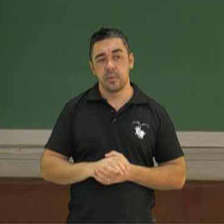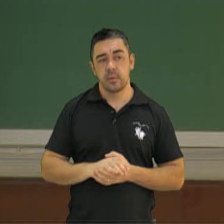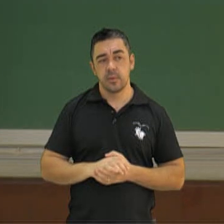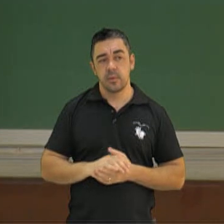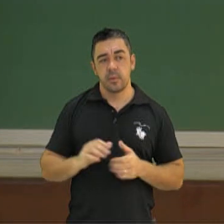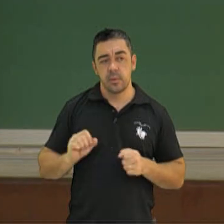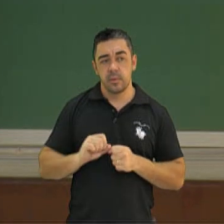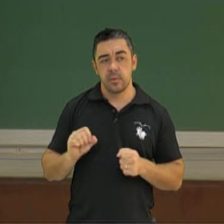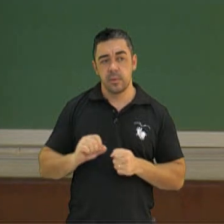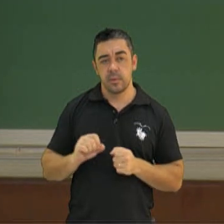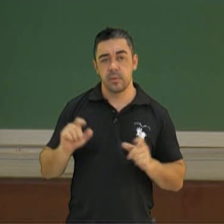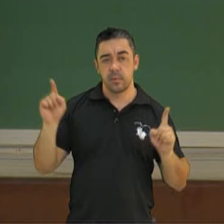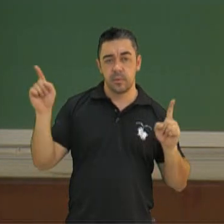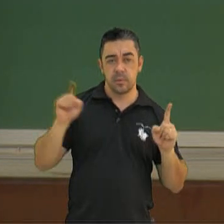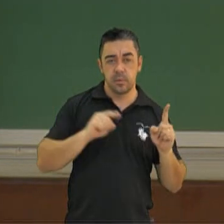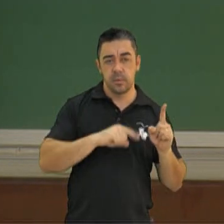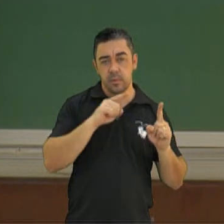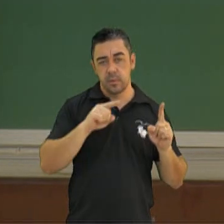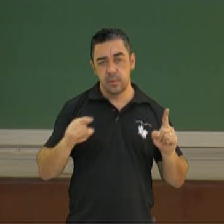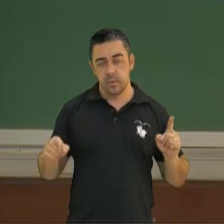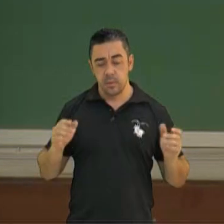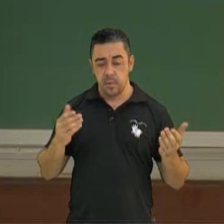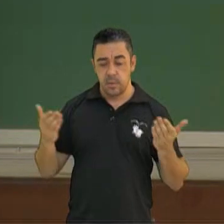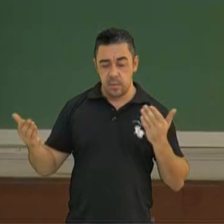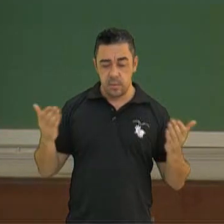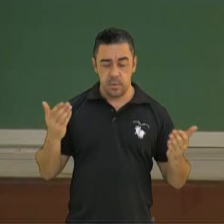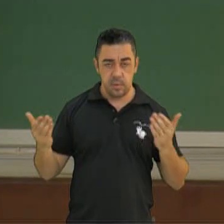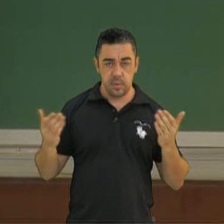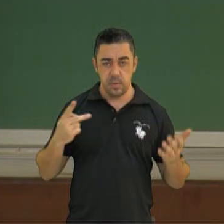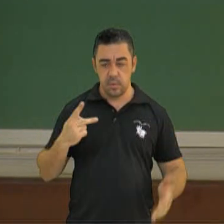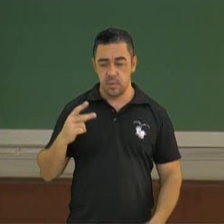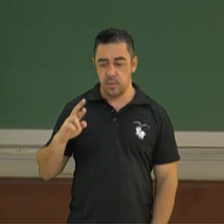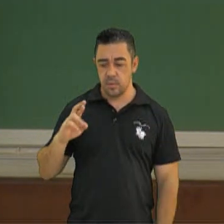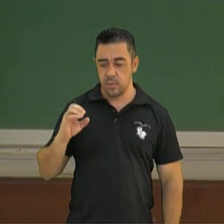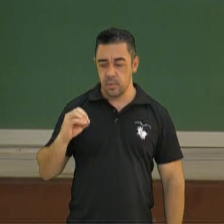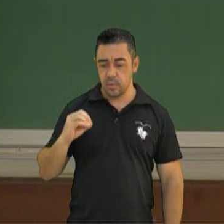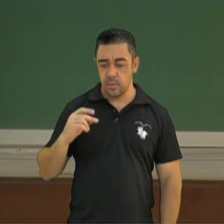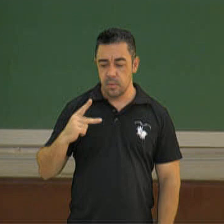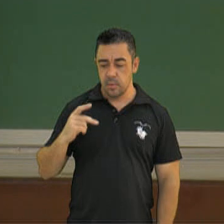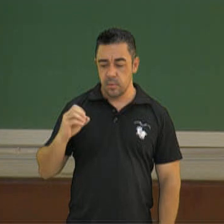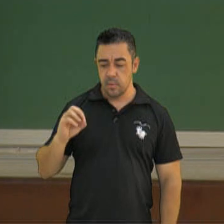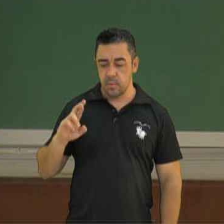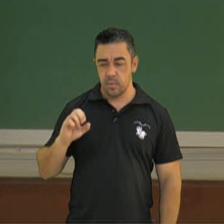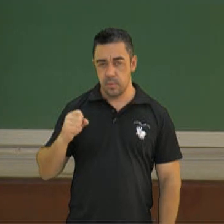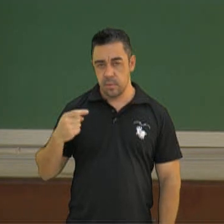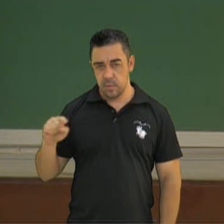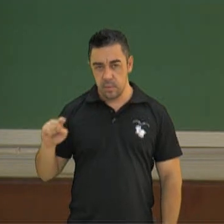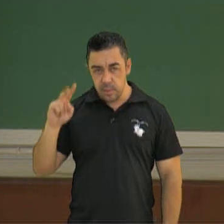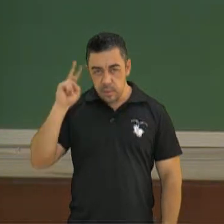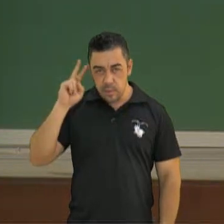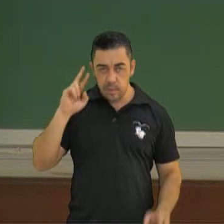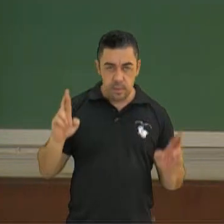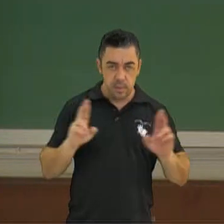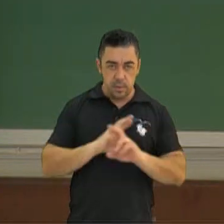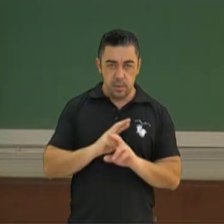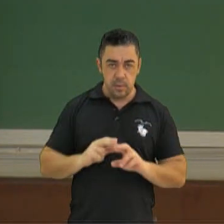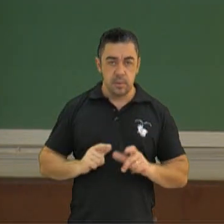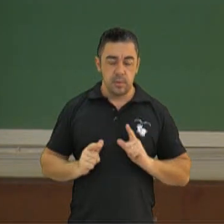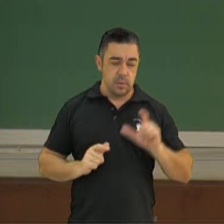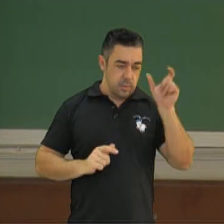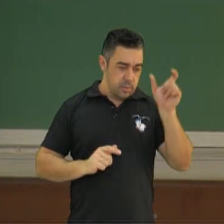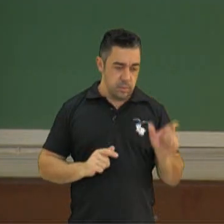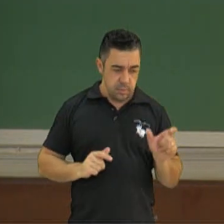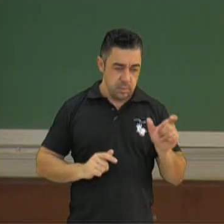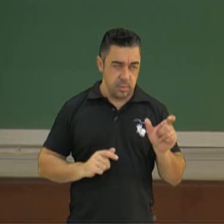e aplicamos a relação fundamental das proporções. Lembra da relação fundamental? Ela era assim, você tinha uma